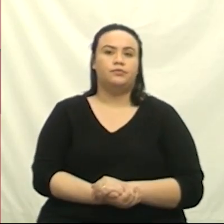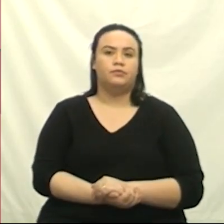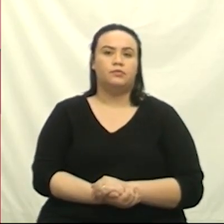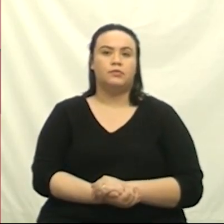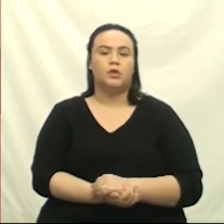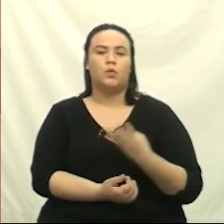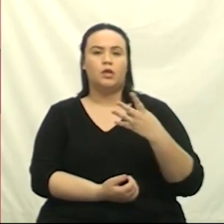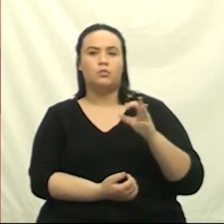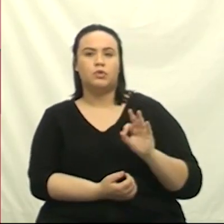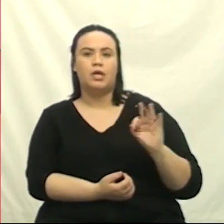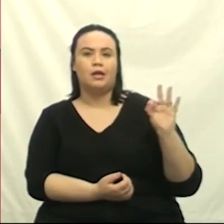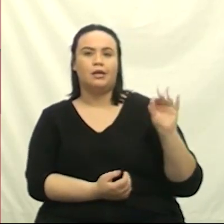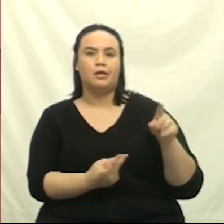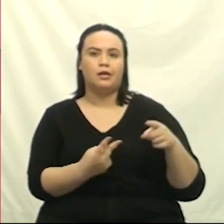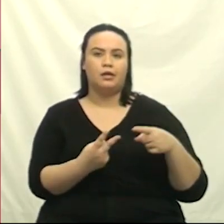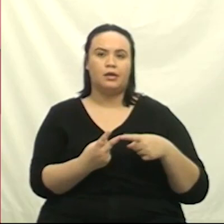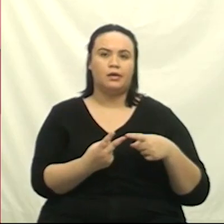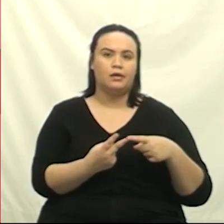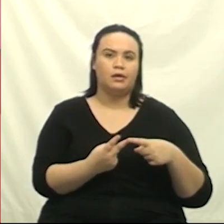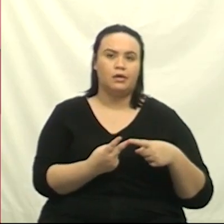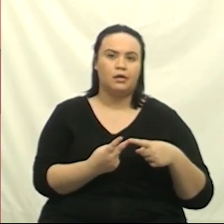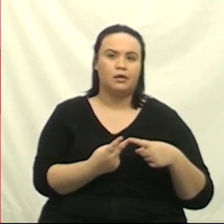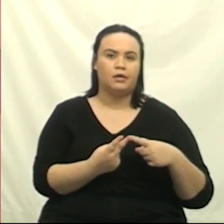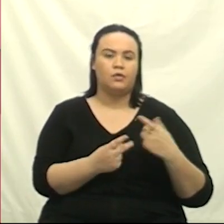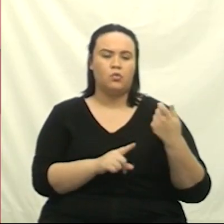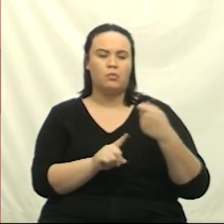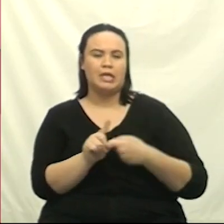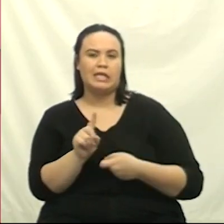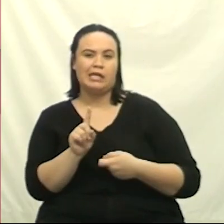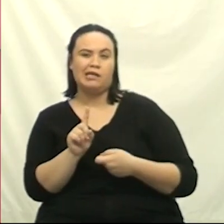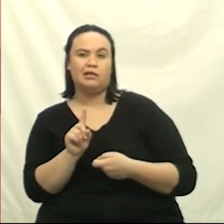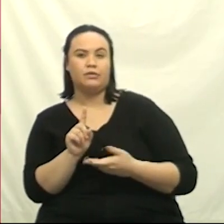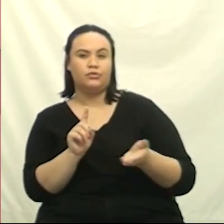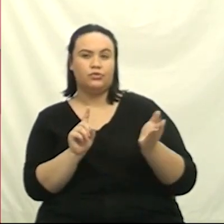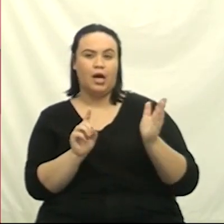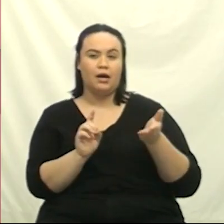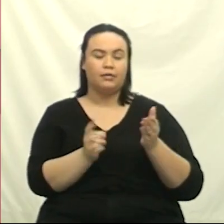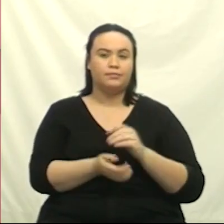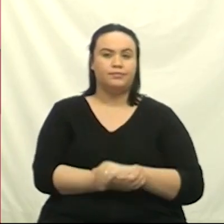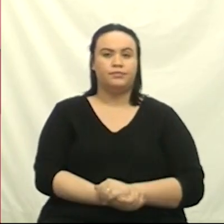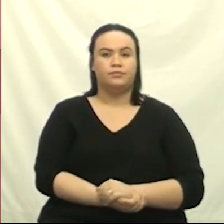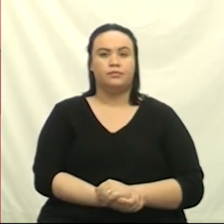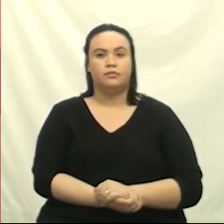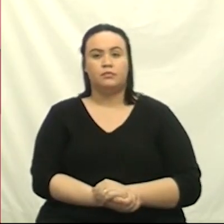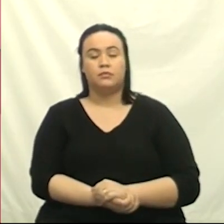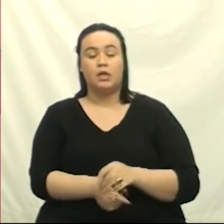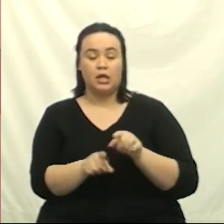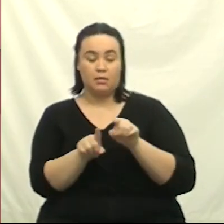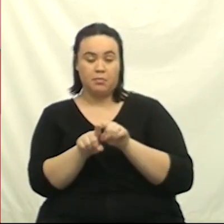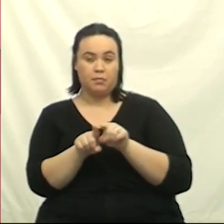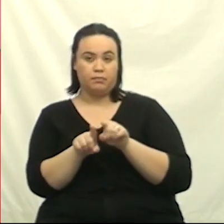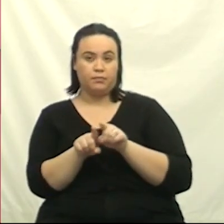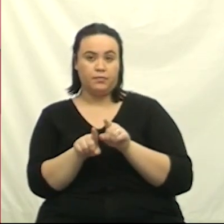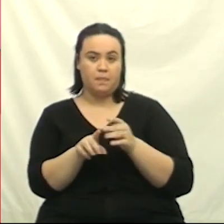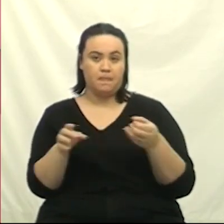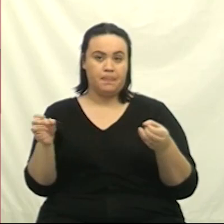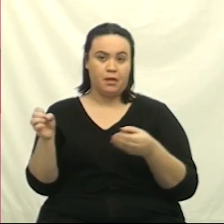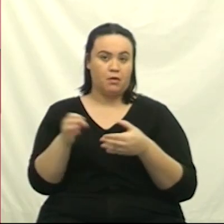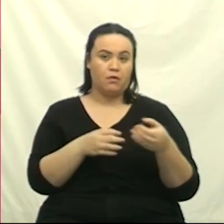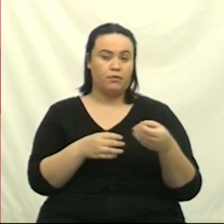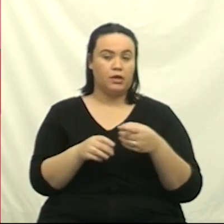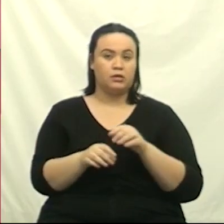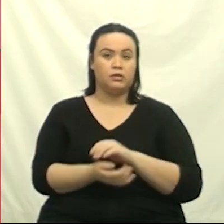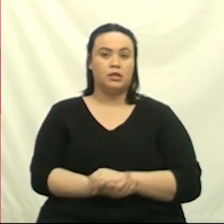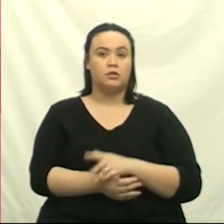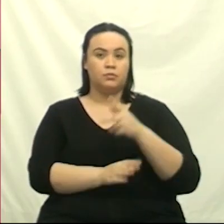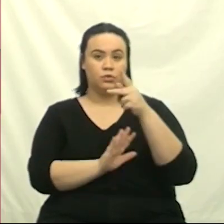% aquele fatídico de um mês atrás mais ou menos e mais recentemente posso dizer que